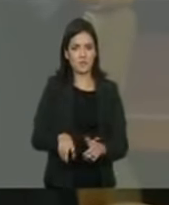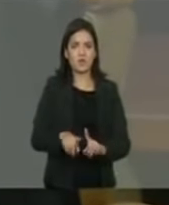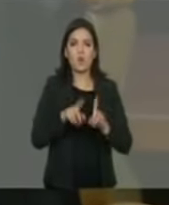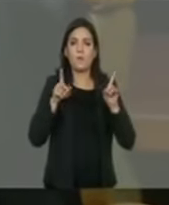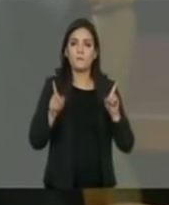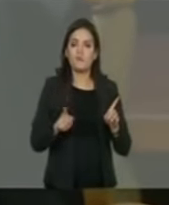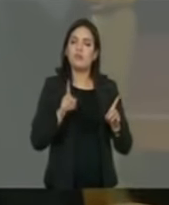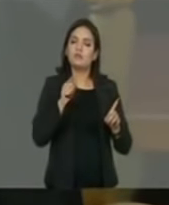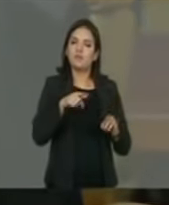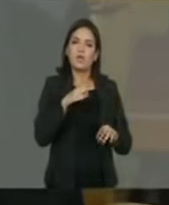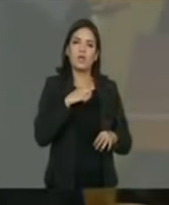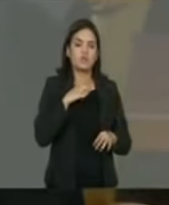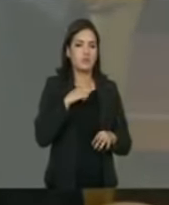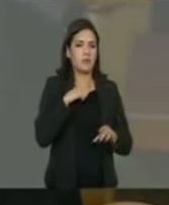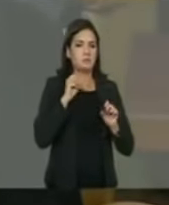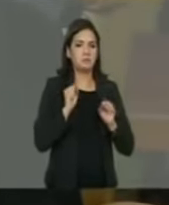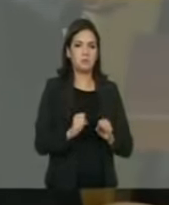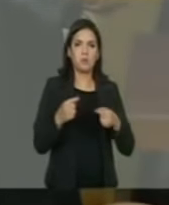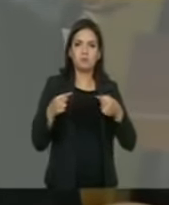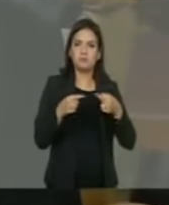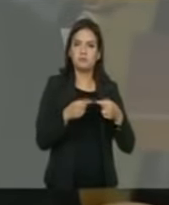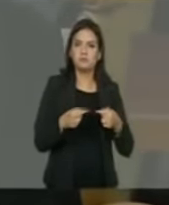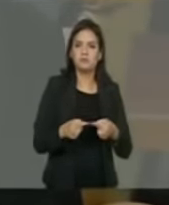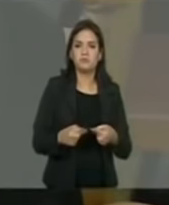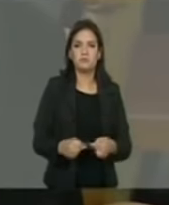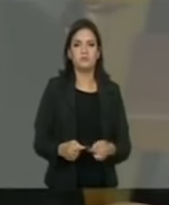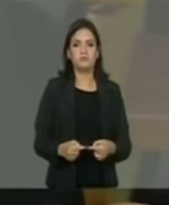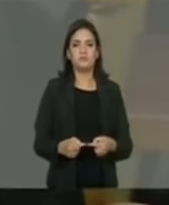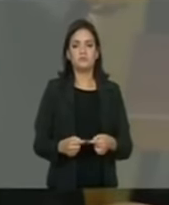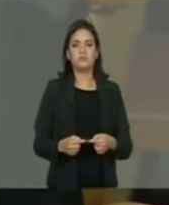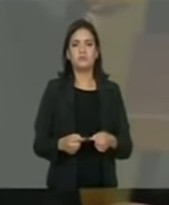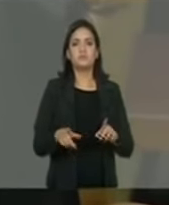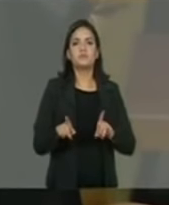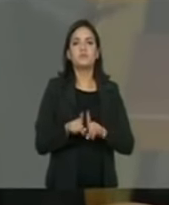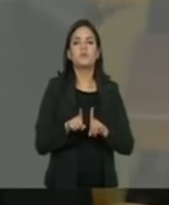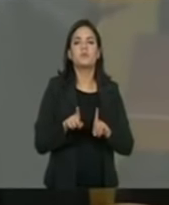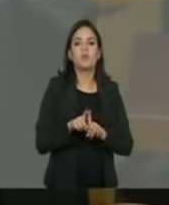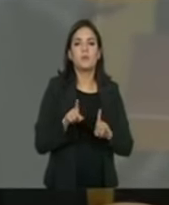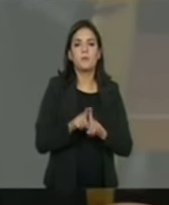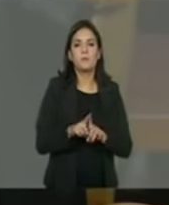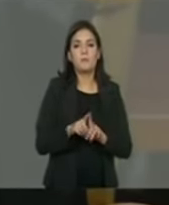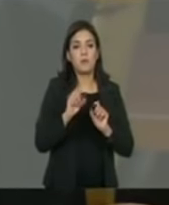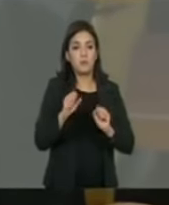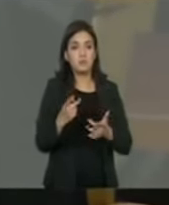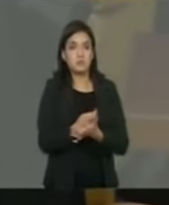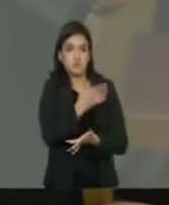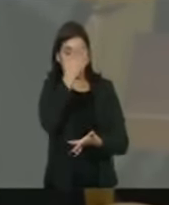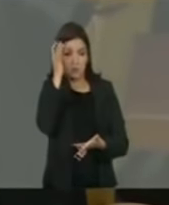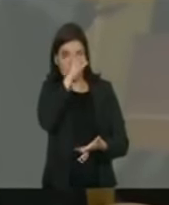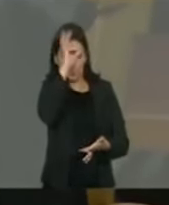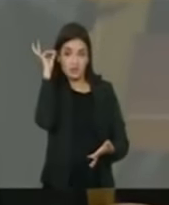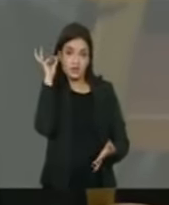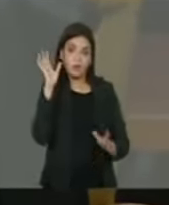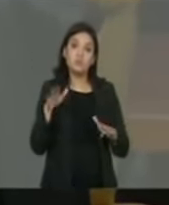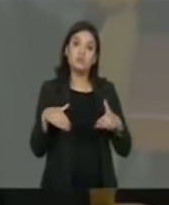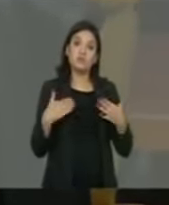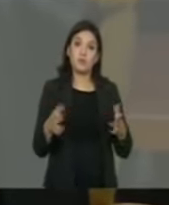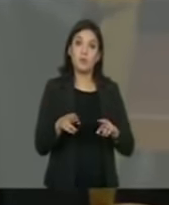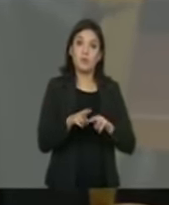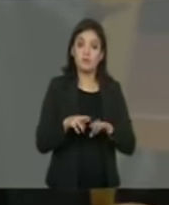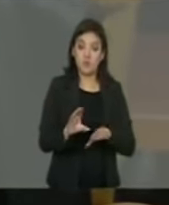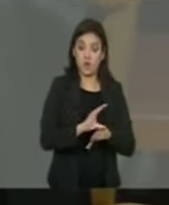plenamente compatível com a resolução condicionado inocência tanto que como já salientado a própria constituição